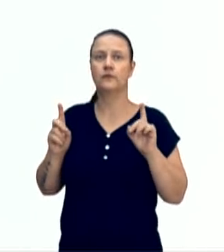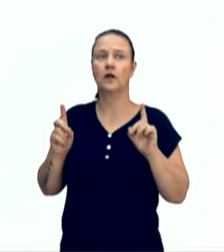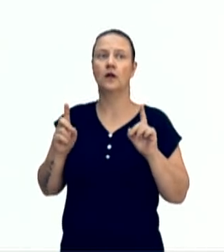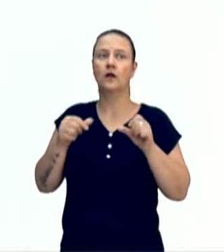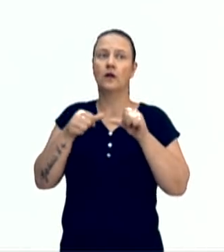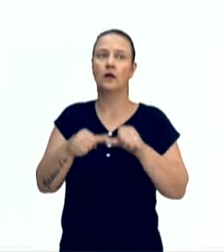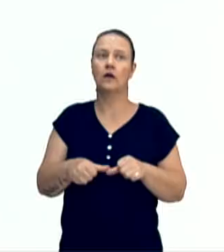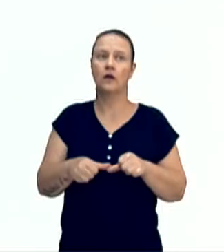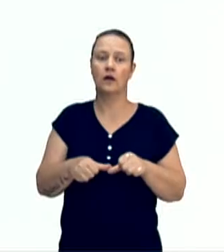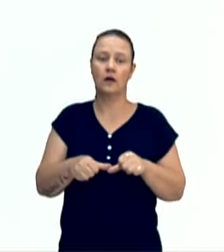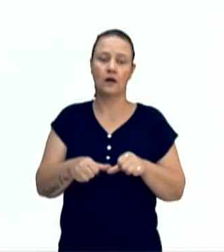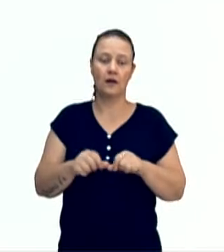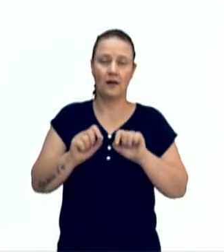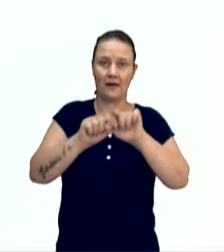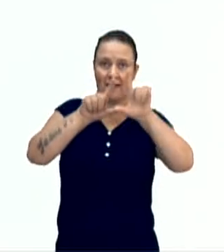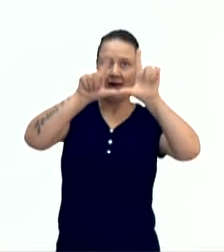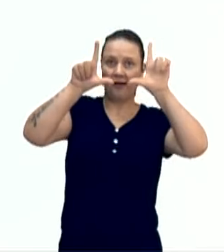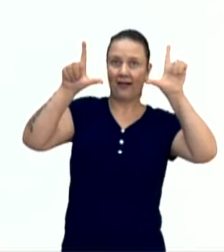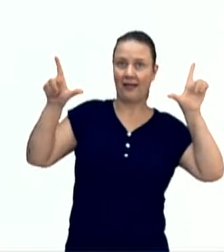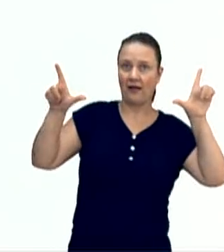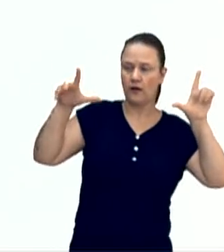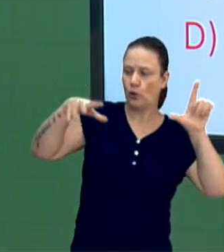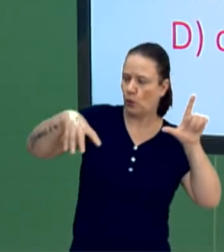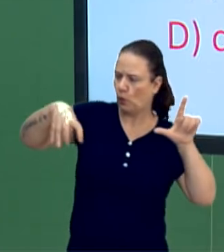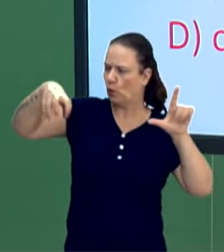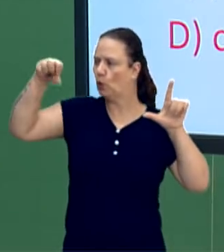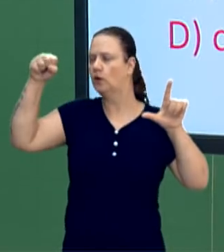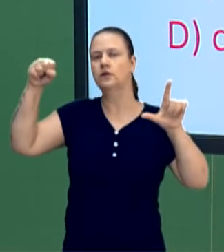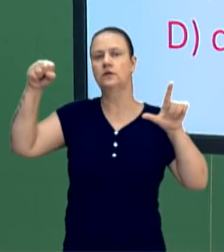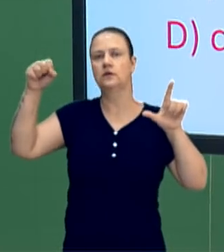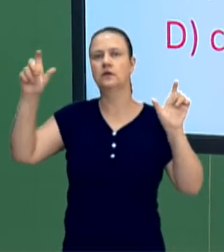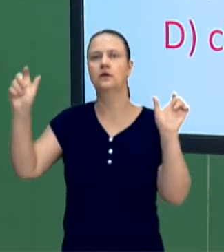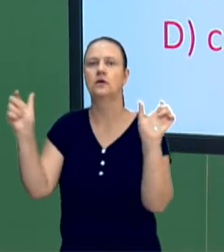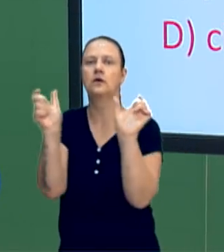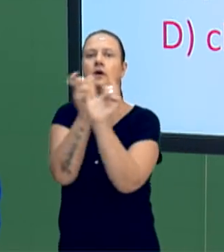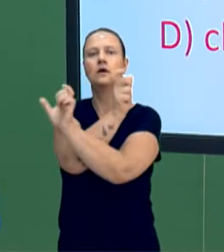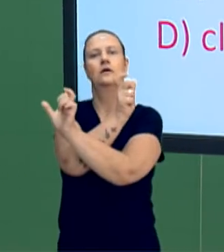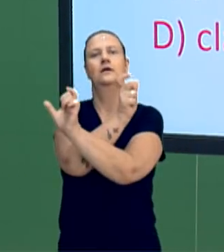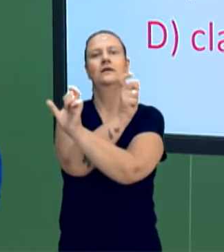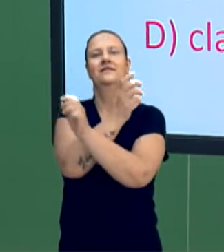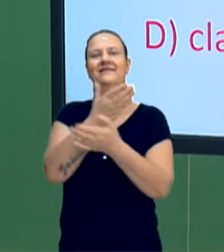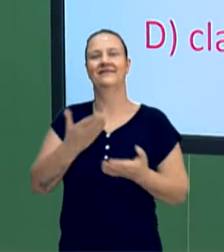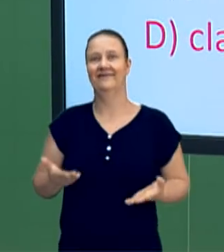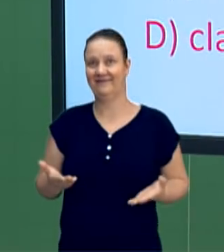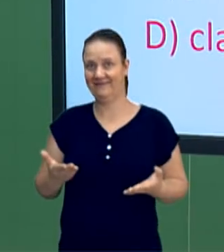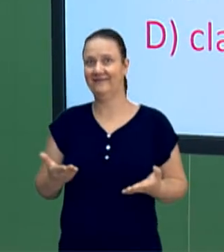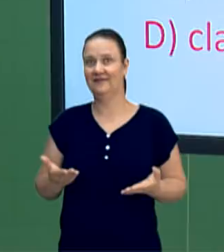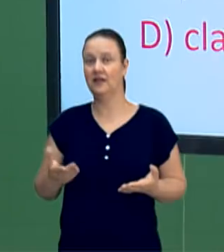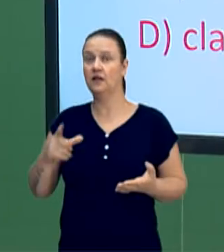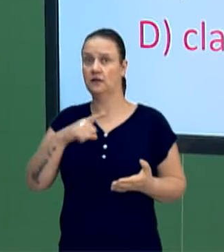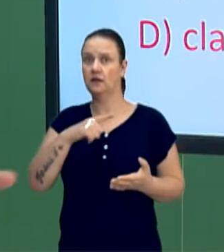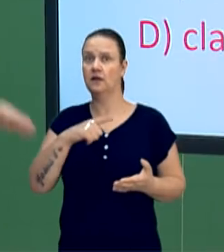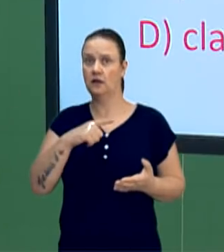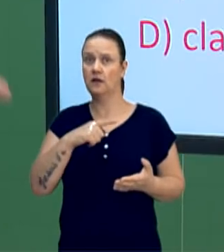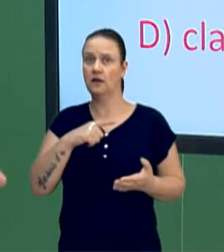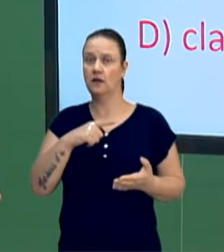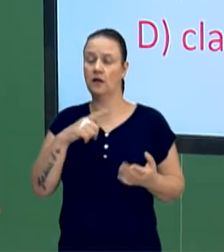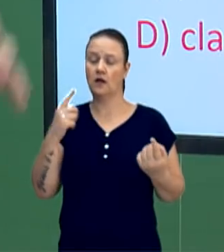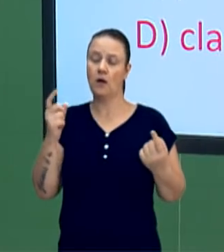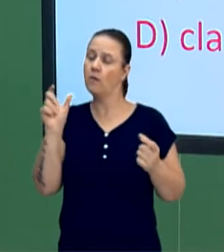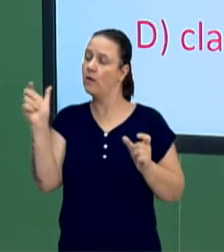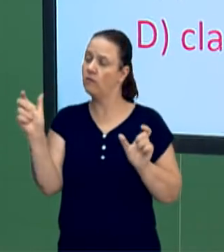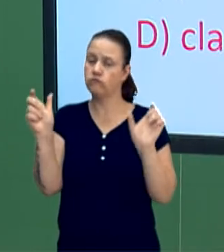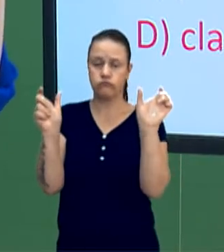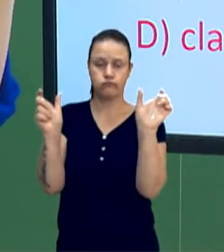sobrou? Clara e escura. São palavras que se contrapõem. Uma é o contrário da